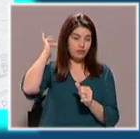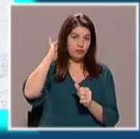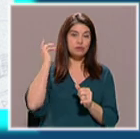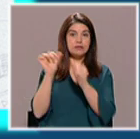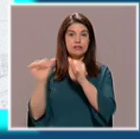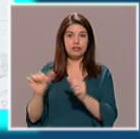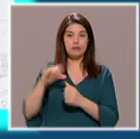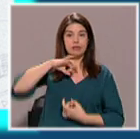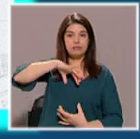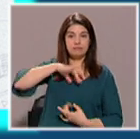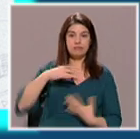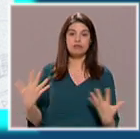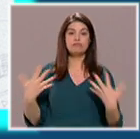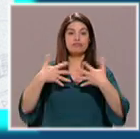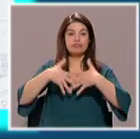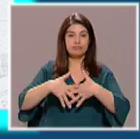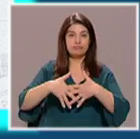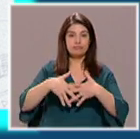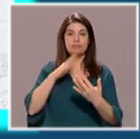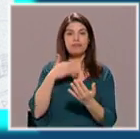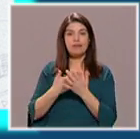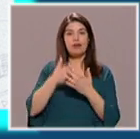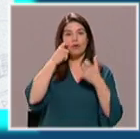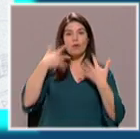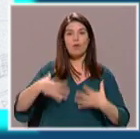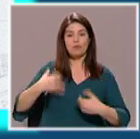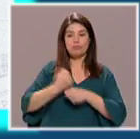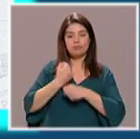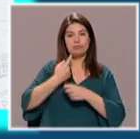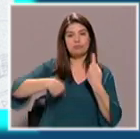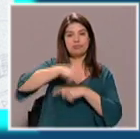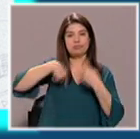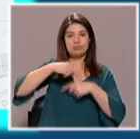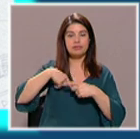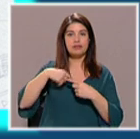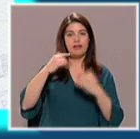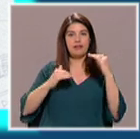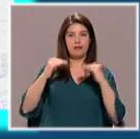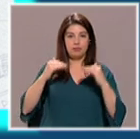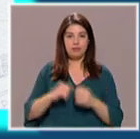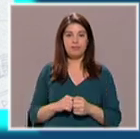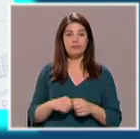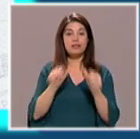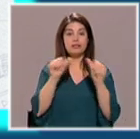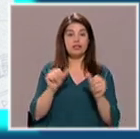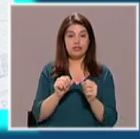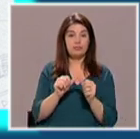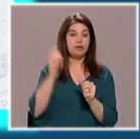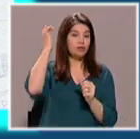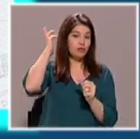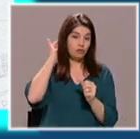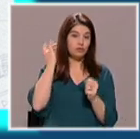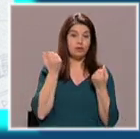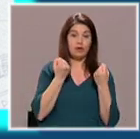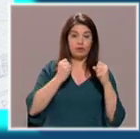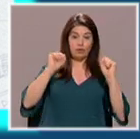hormonal interagem garantindo a homeostasia. O sistema nervoso autónomo, relembrando o qual se divide em sistema